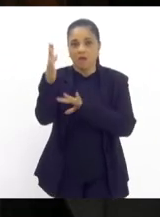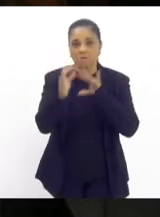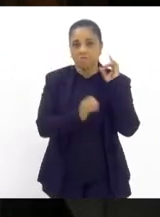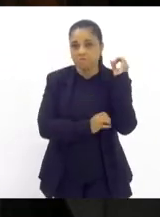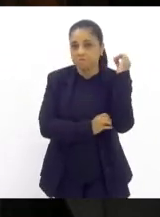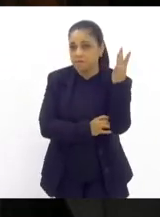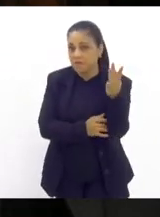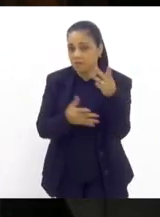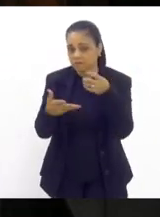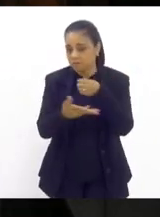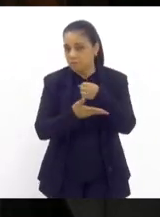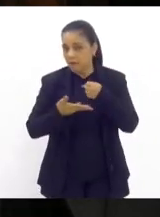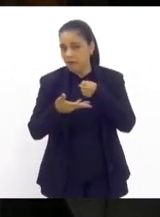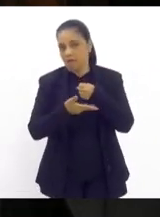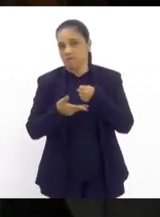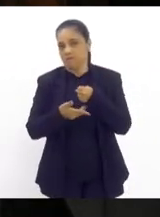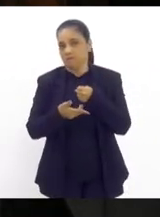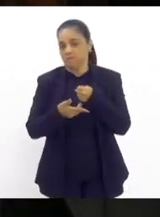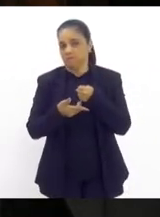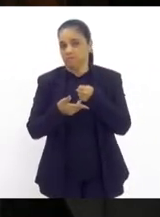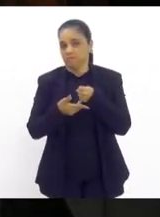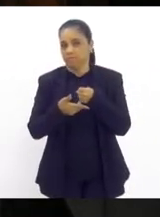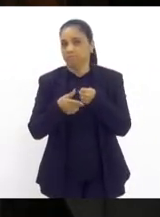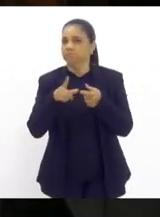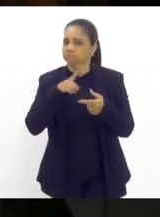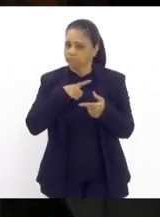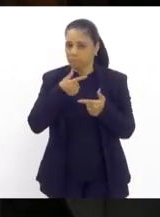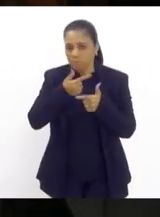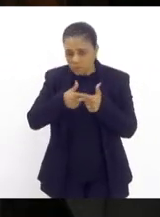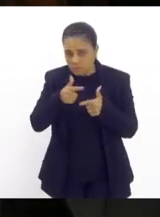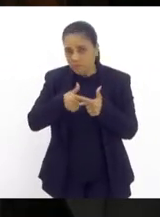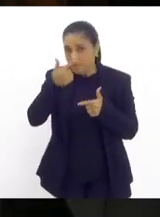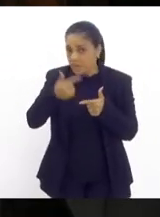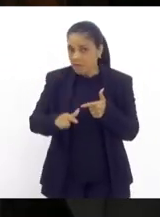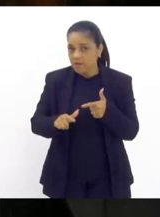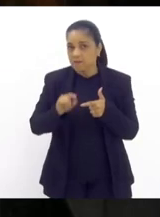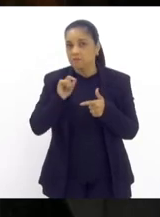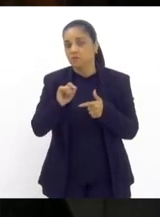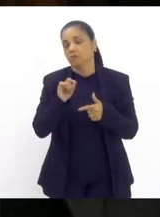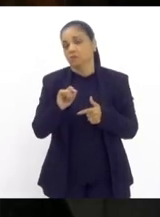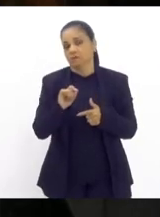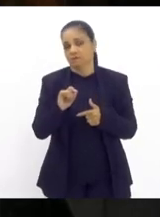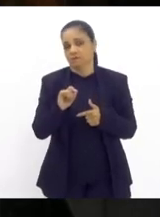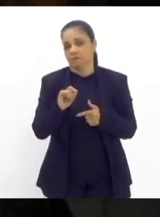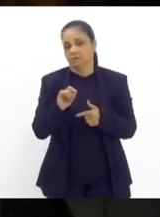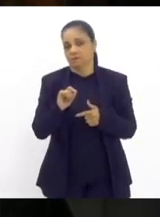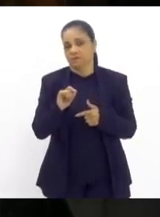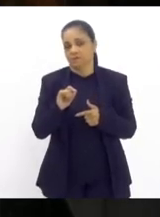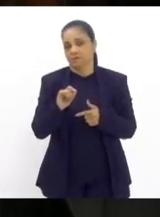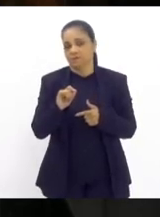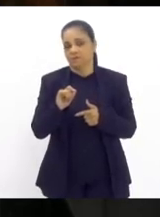Mas tem uma outra lacuna a senhora presidente que a anja